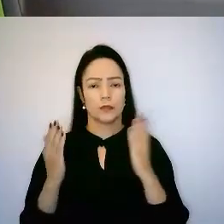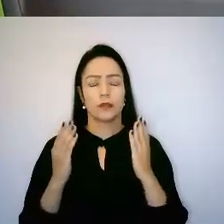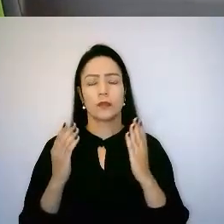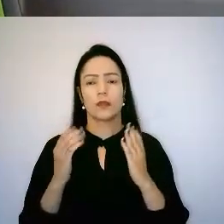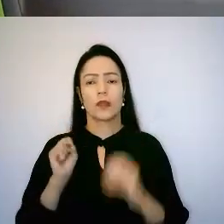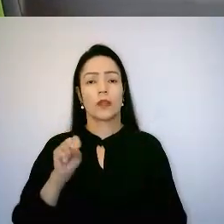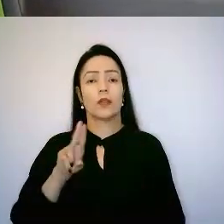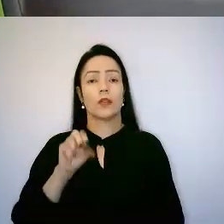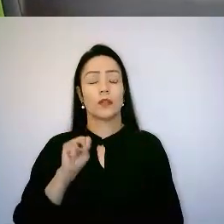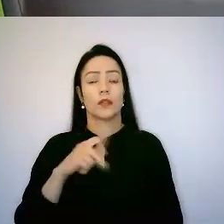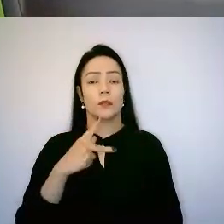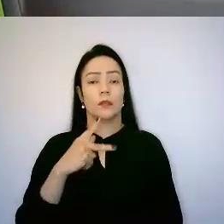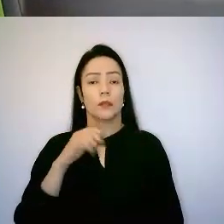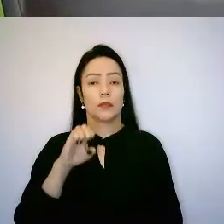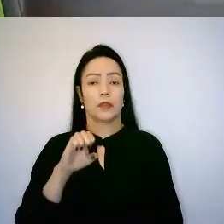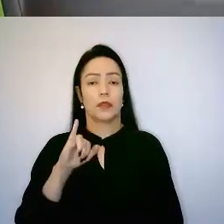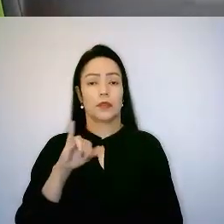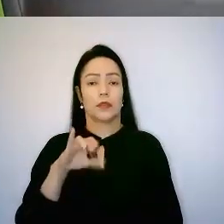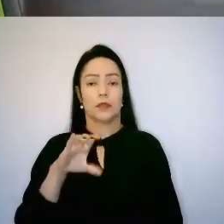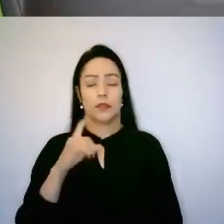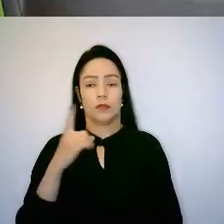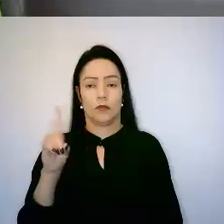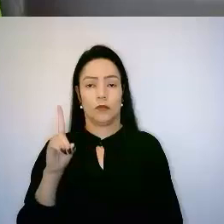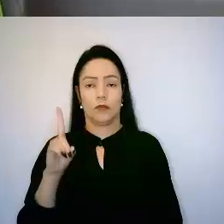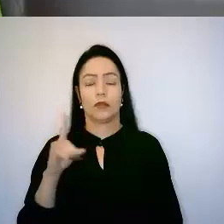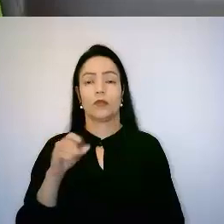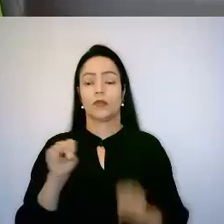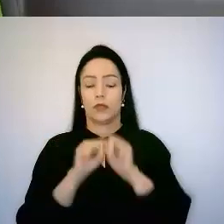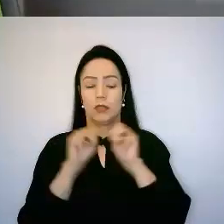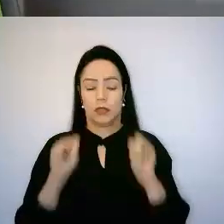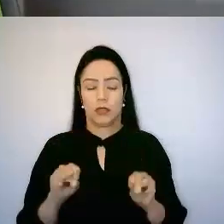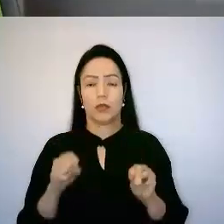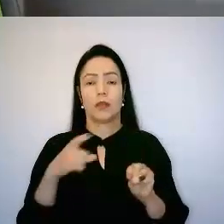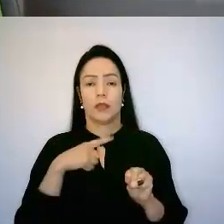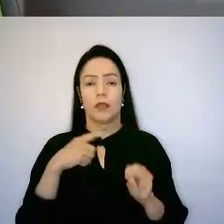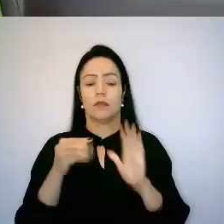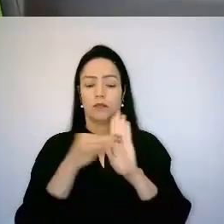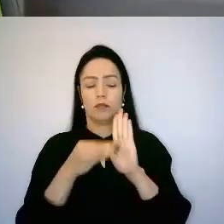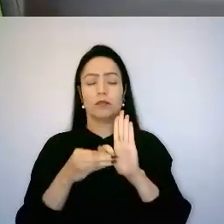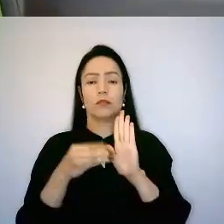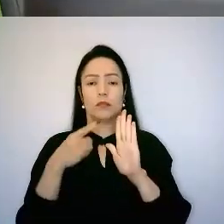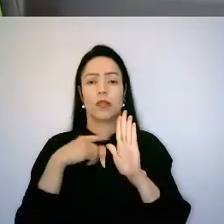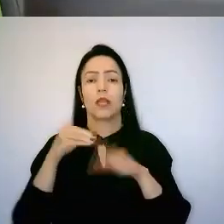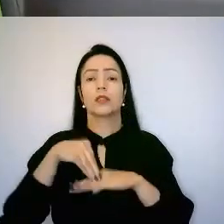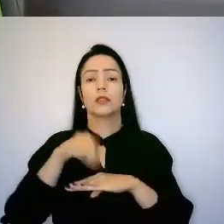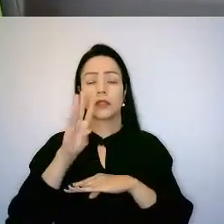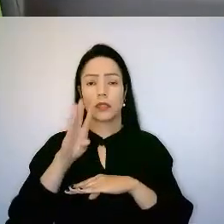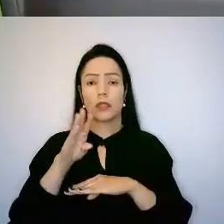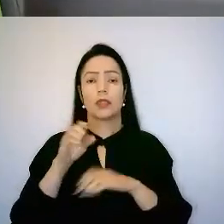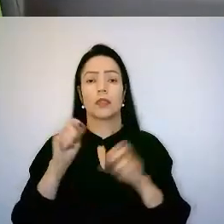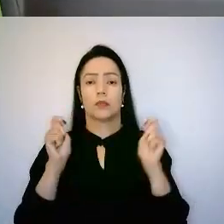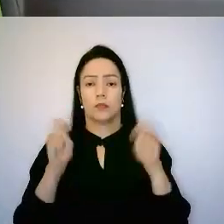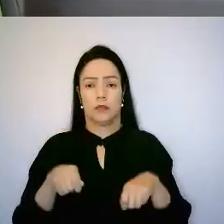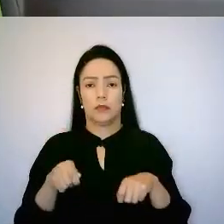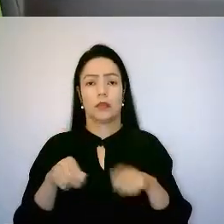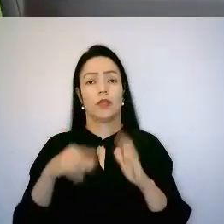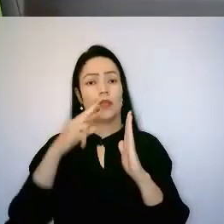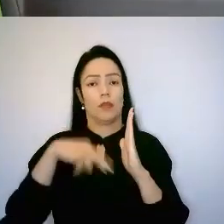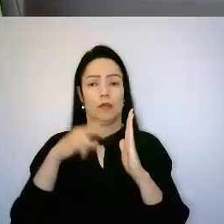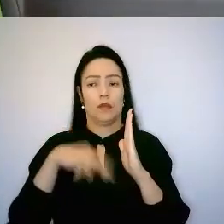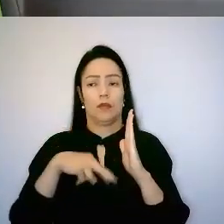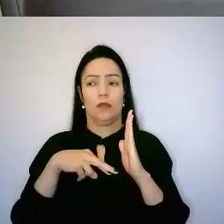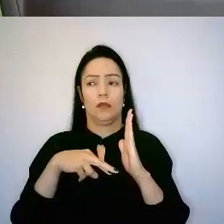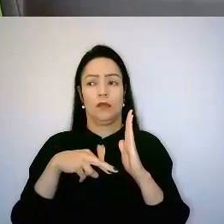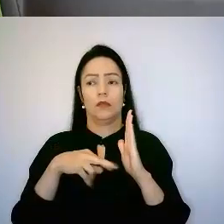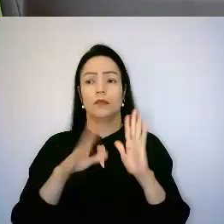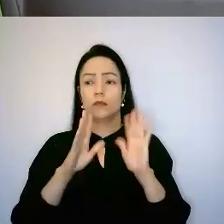fornece a chance do revisor indicar o relator desculpa indicar o revisor sobre estudo então quanto ao redor já